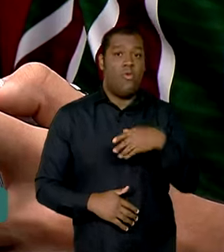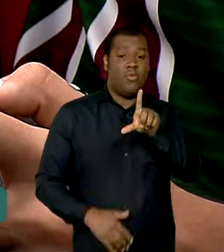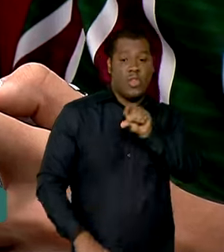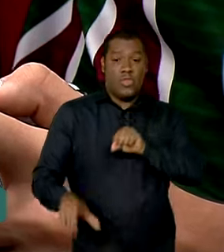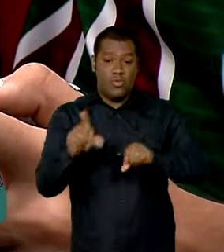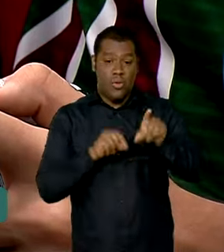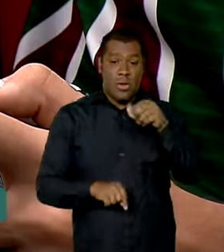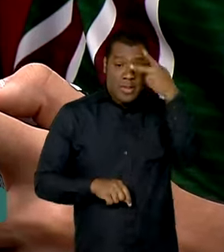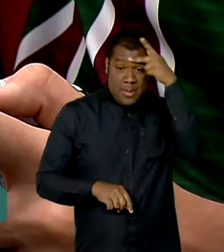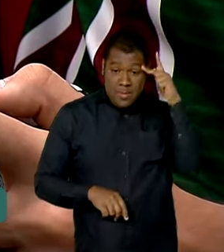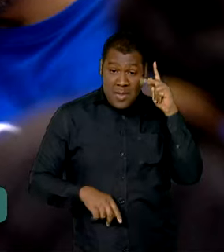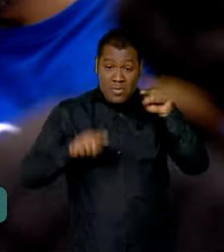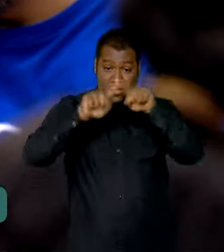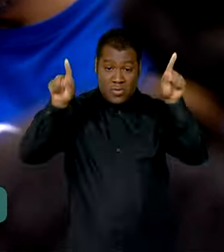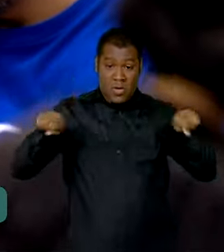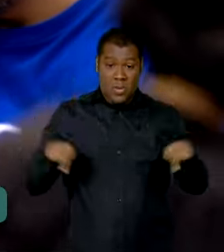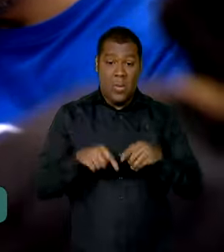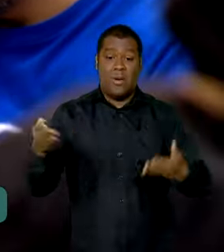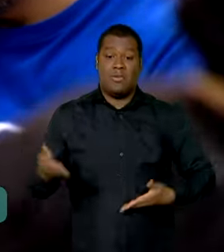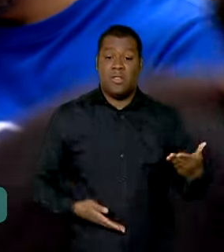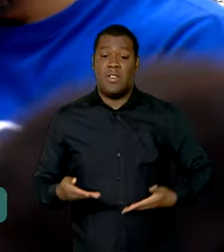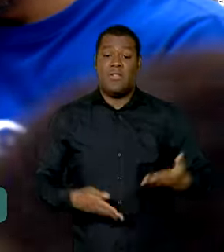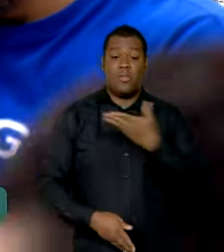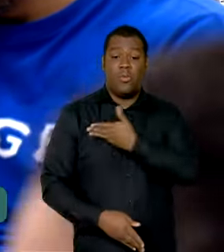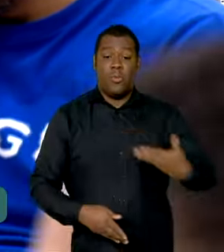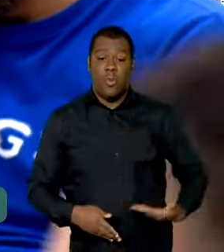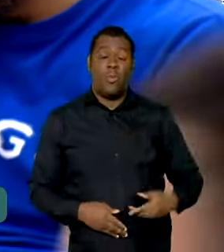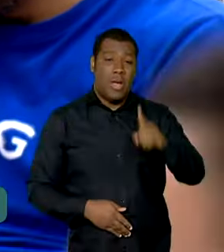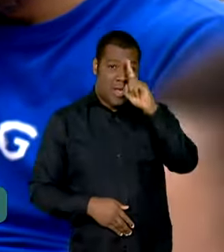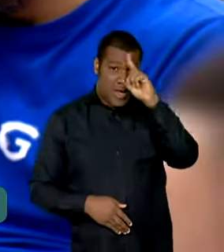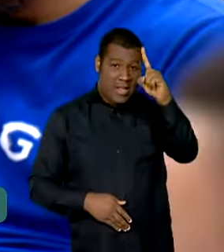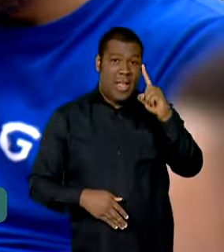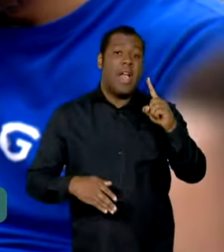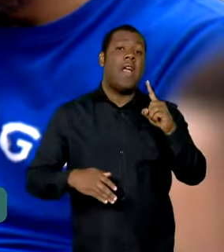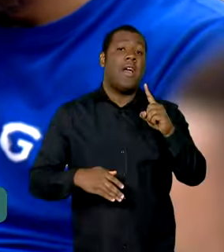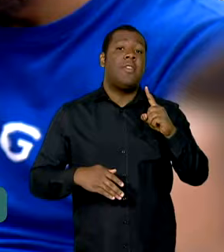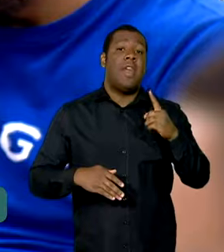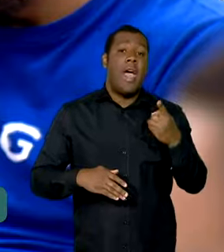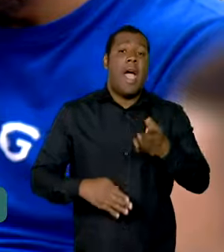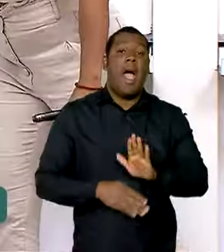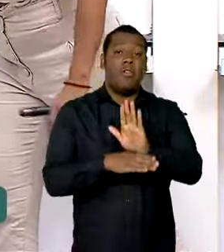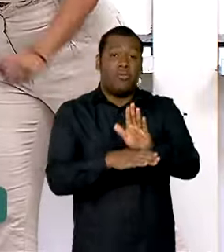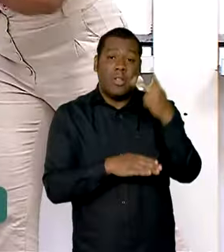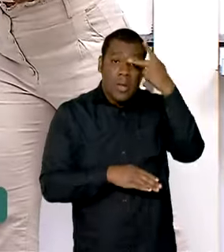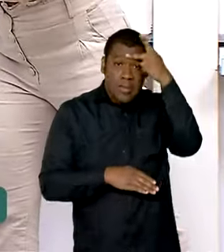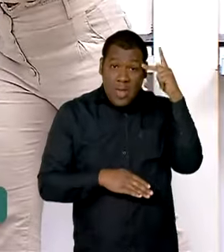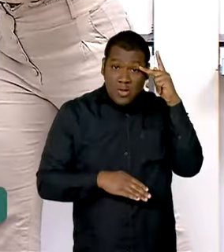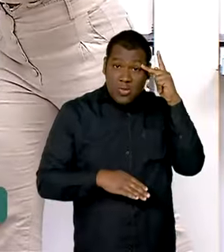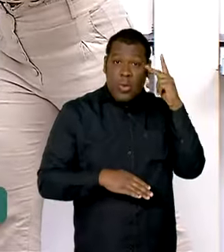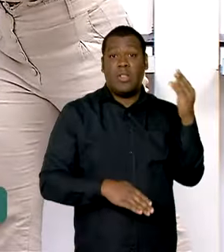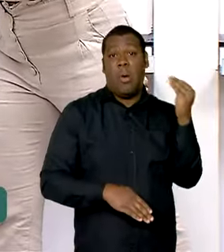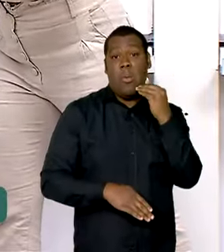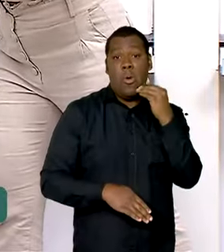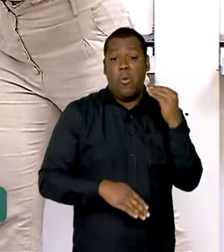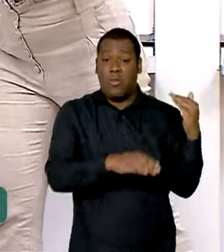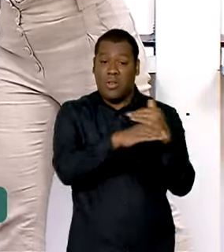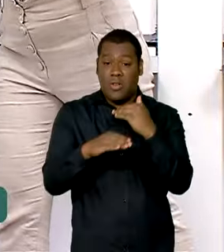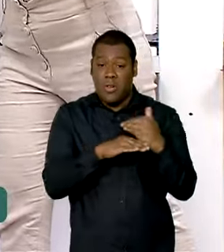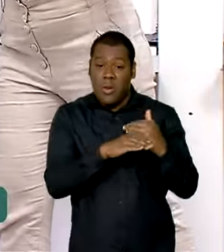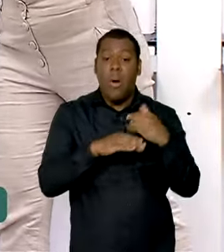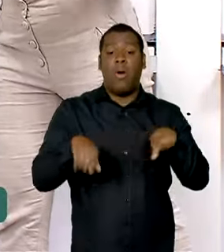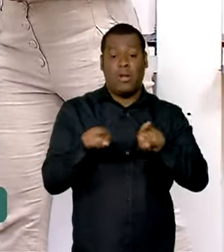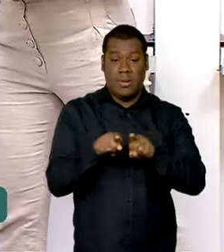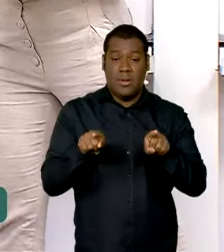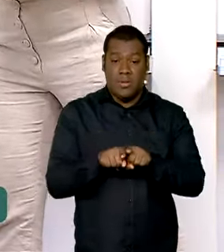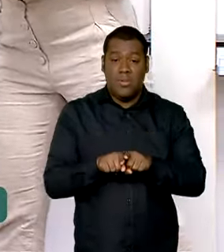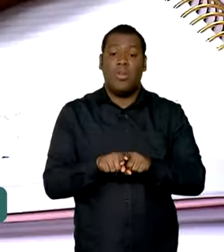de servidores públicos. A ideia é promover a igualdade de oportunidades de acesso e priorizar as qualificações